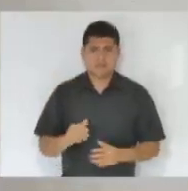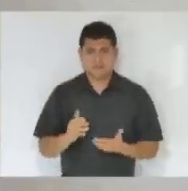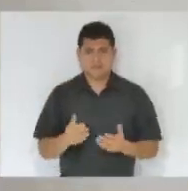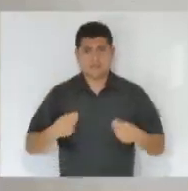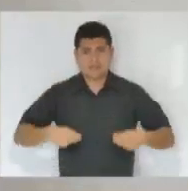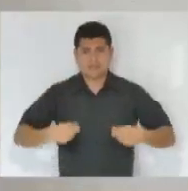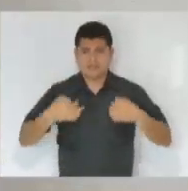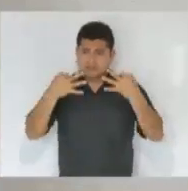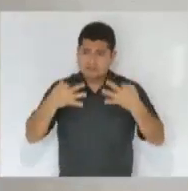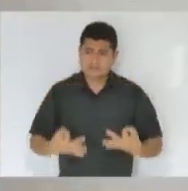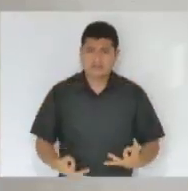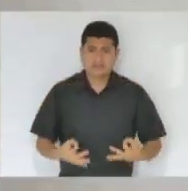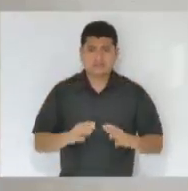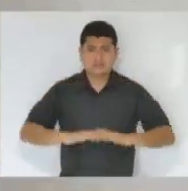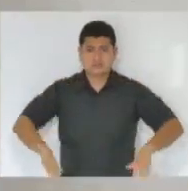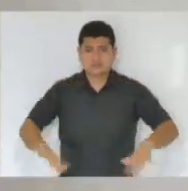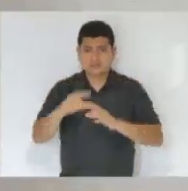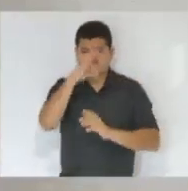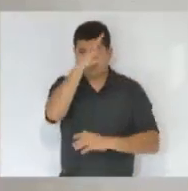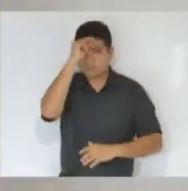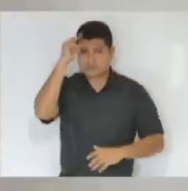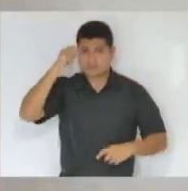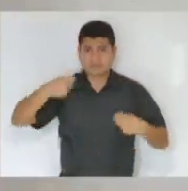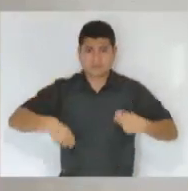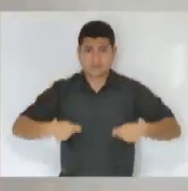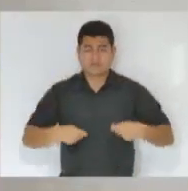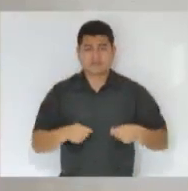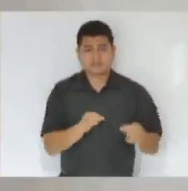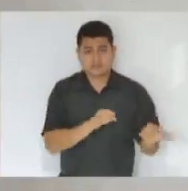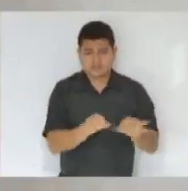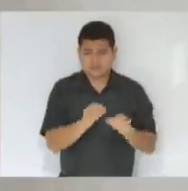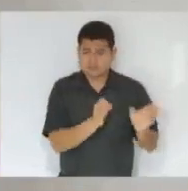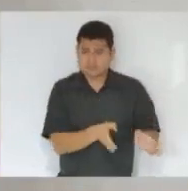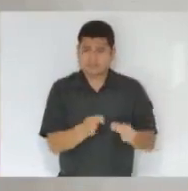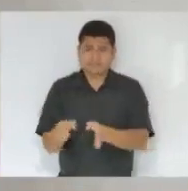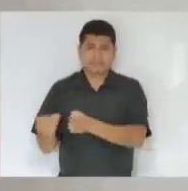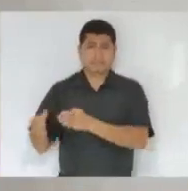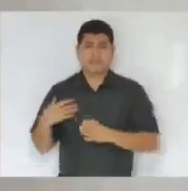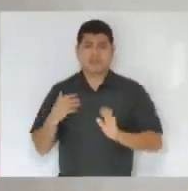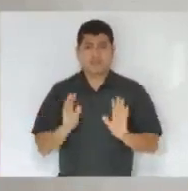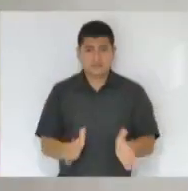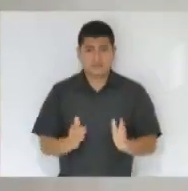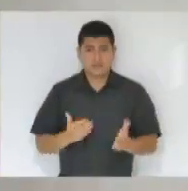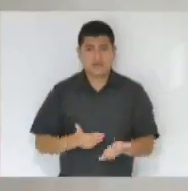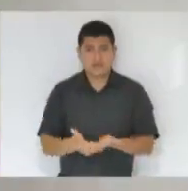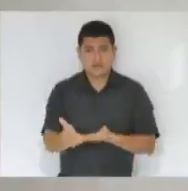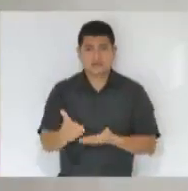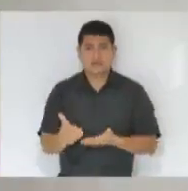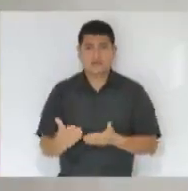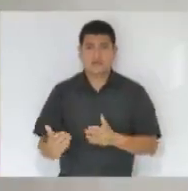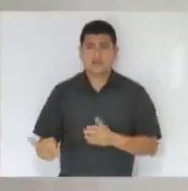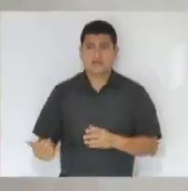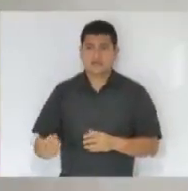todos os prefeitos que precisam se organizar, que já começam a nos procurar, deputado Mocelin,